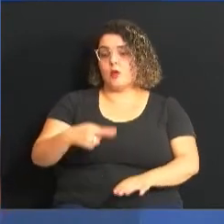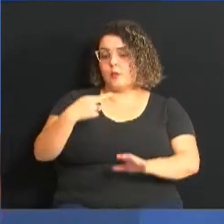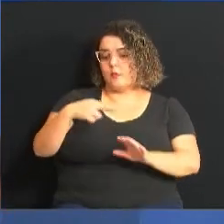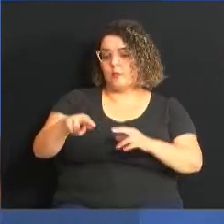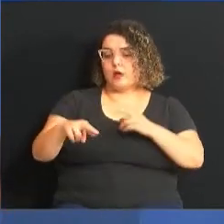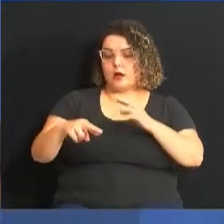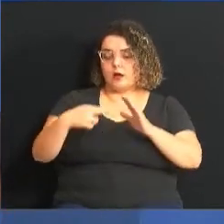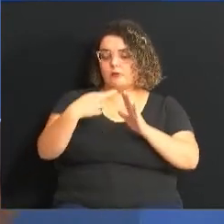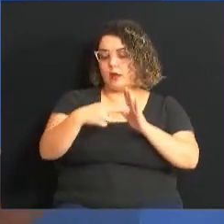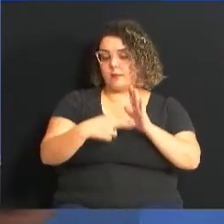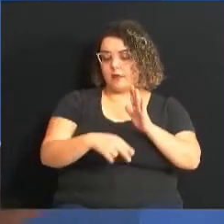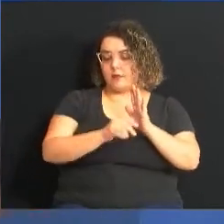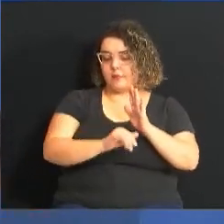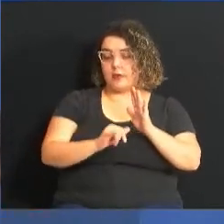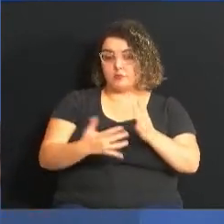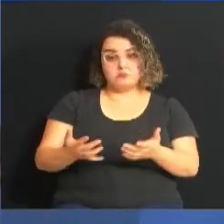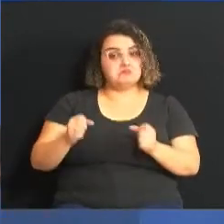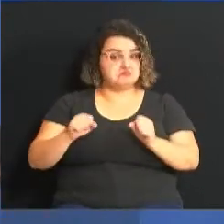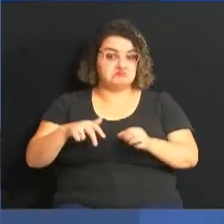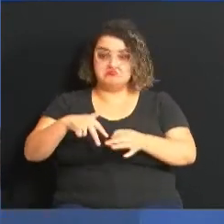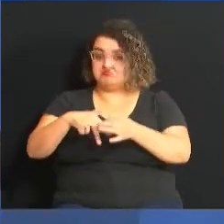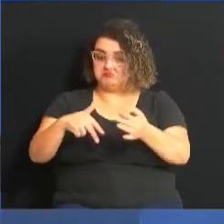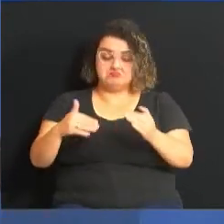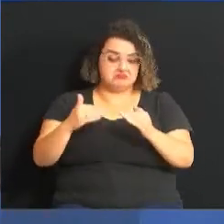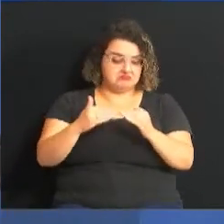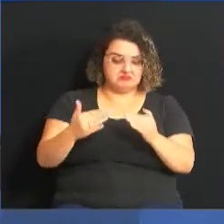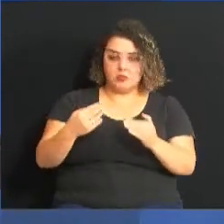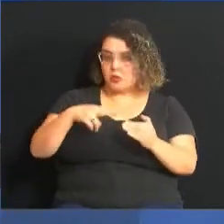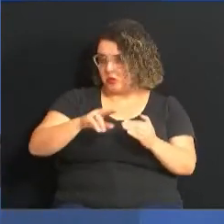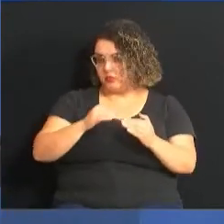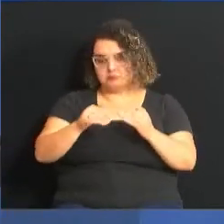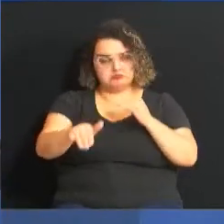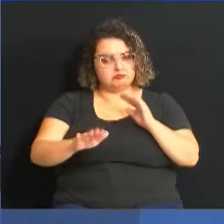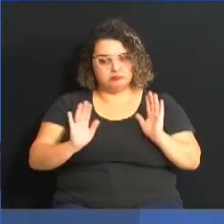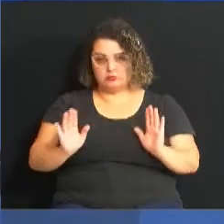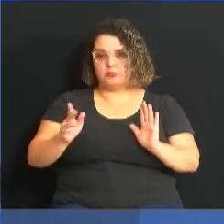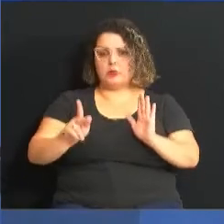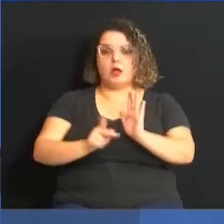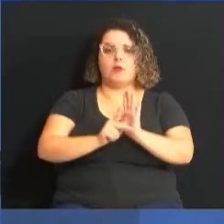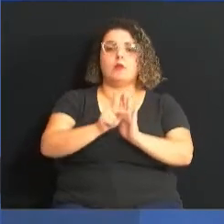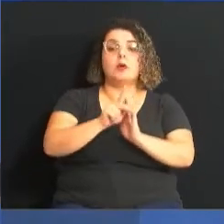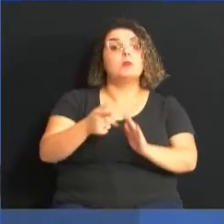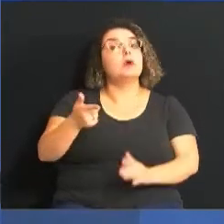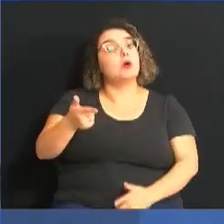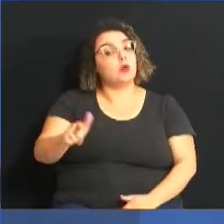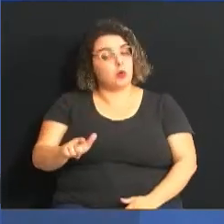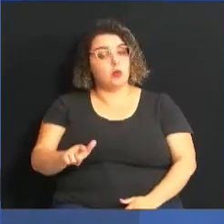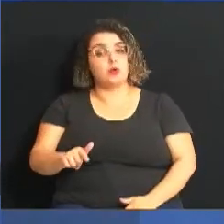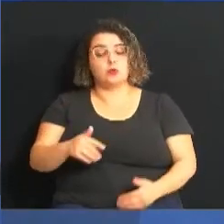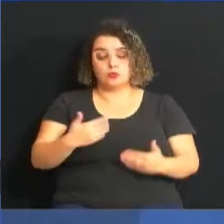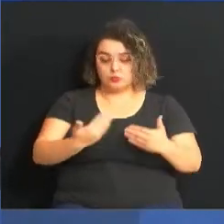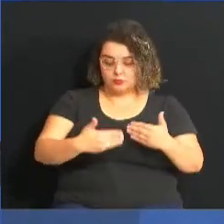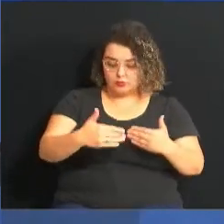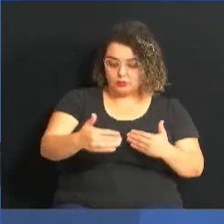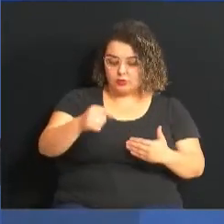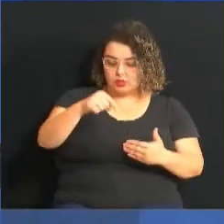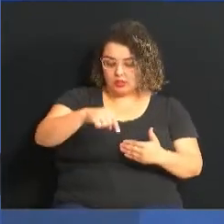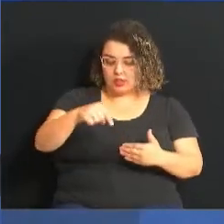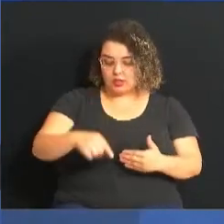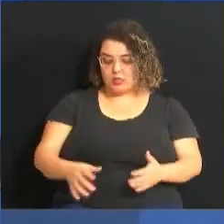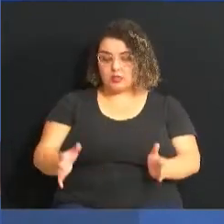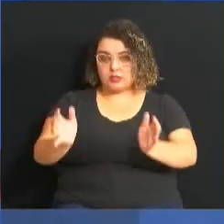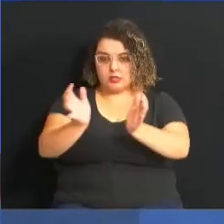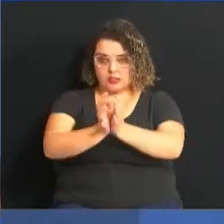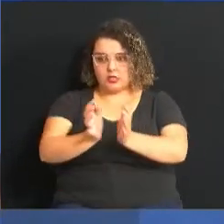podem emitir o parecer favorável ou desfavorável ao projeto para que ele continue tramitando aqui na Câmara Municipal